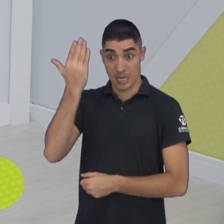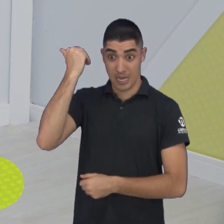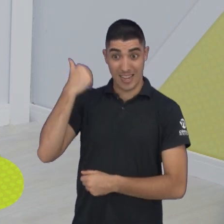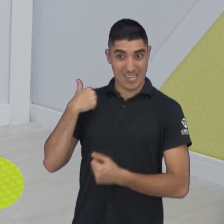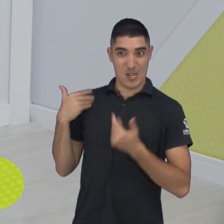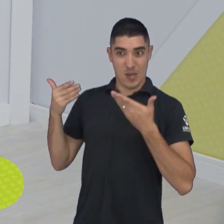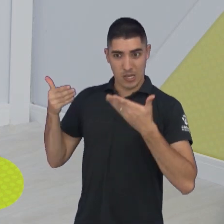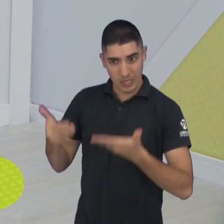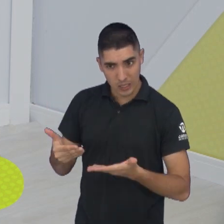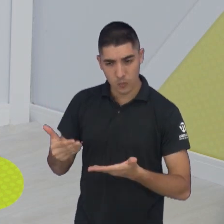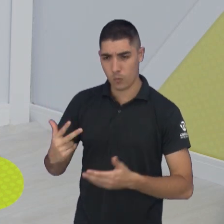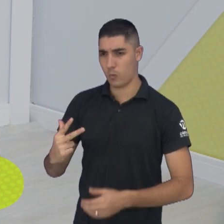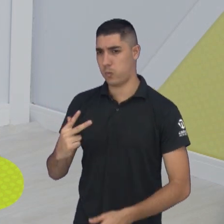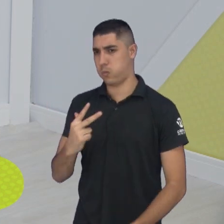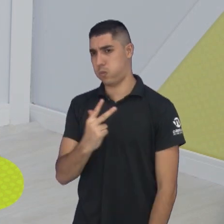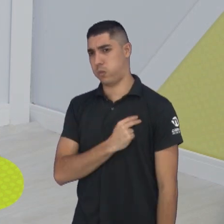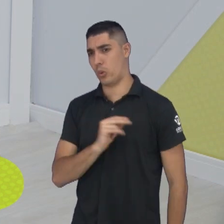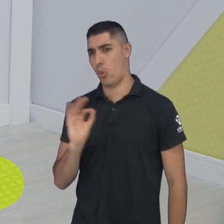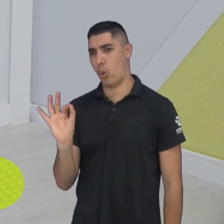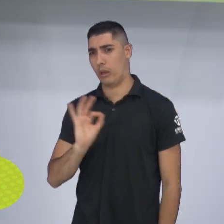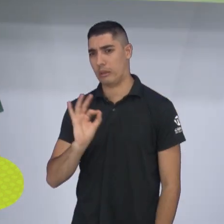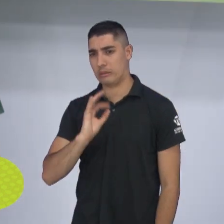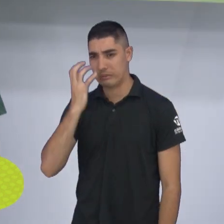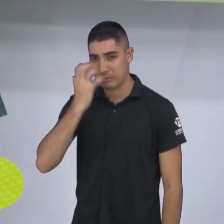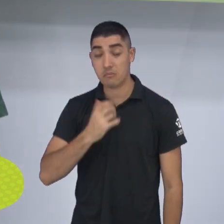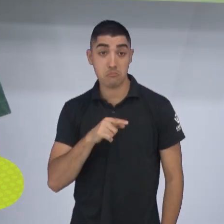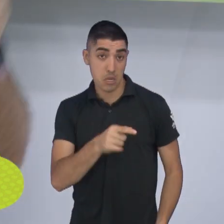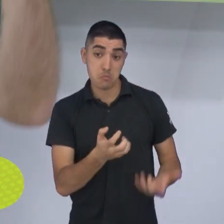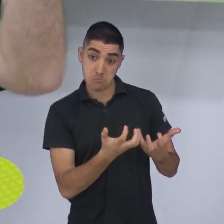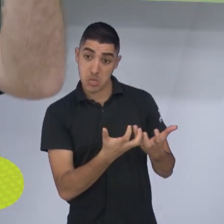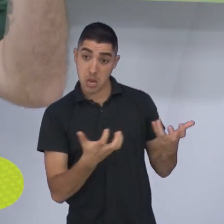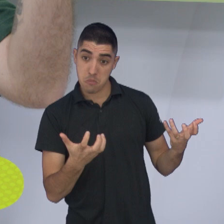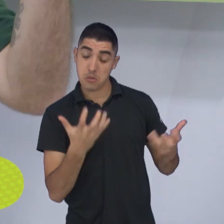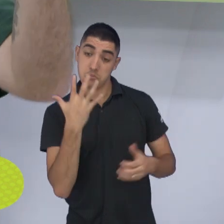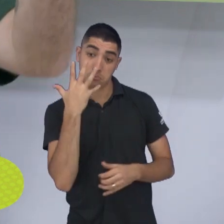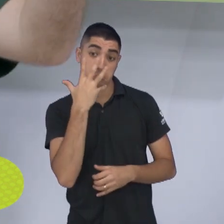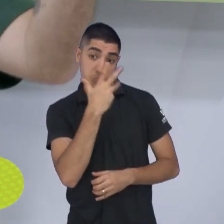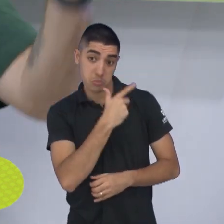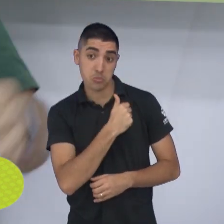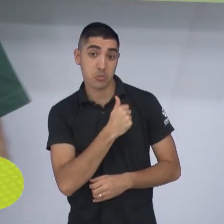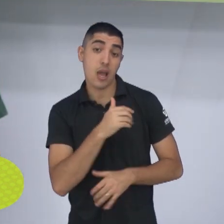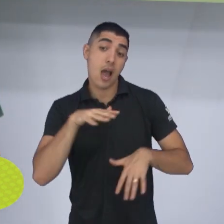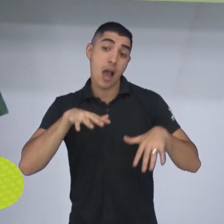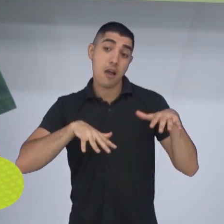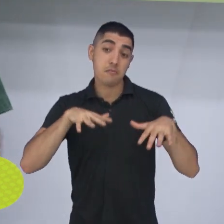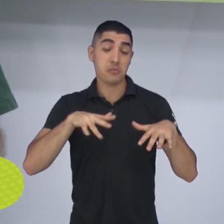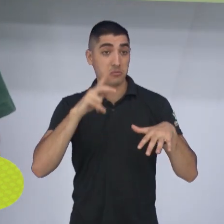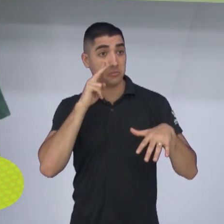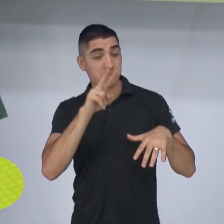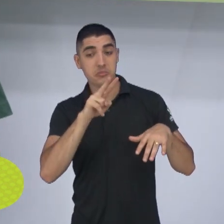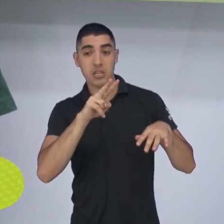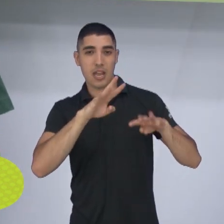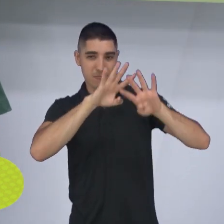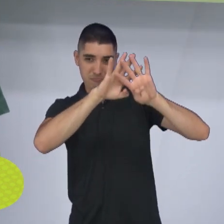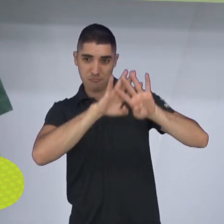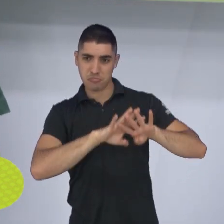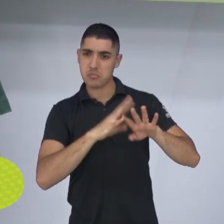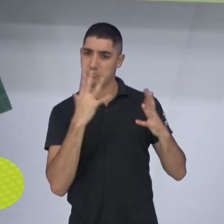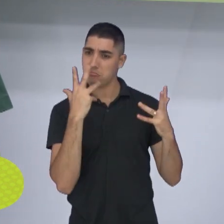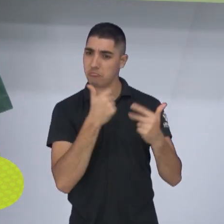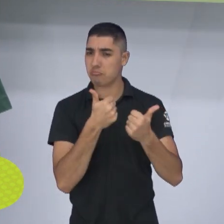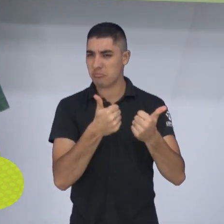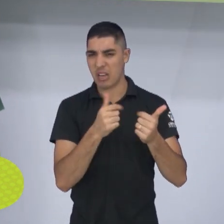lá, o negócio era feio. Então, o gramado pelo menos deve tá bom, a rede está bem esticada, então não está tão largado assim,